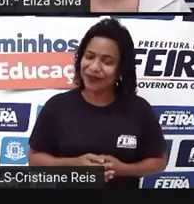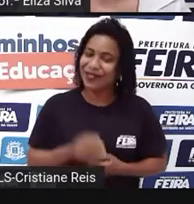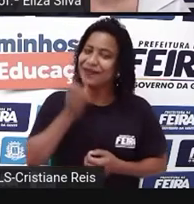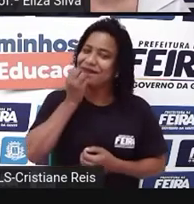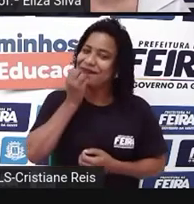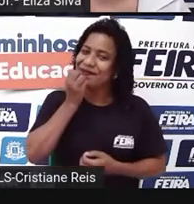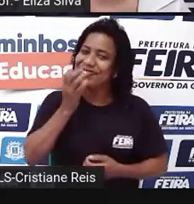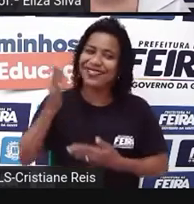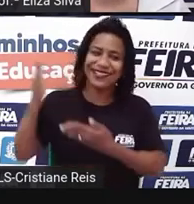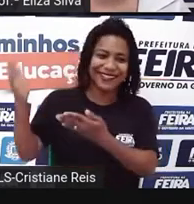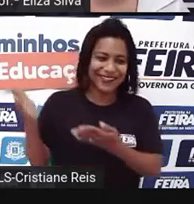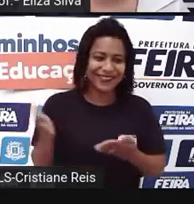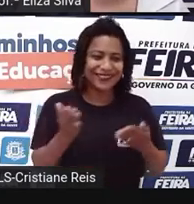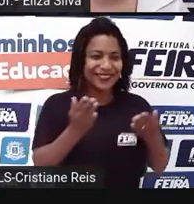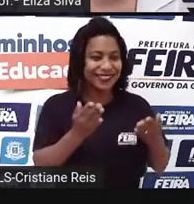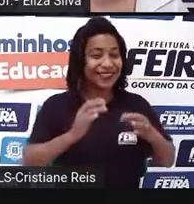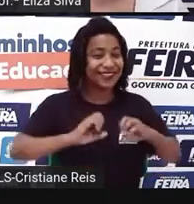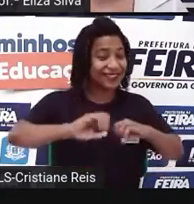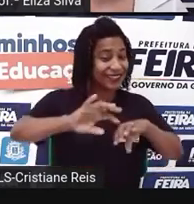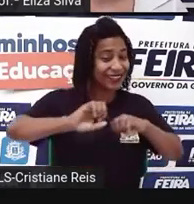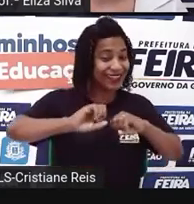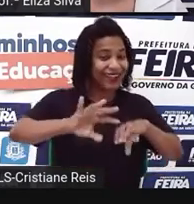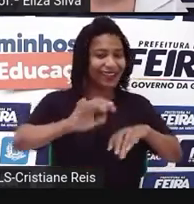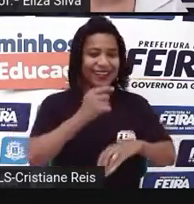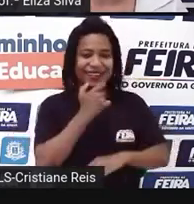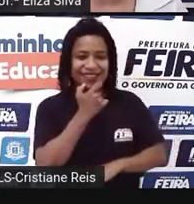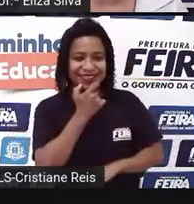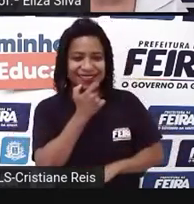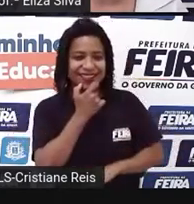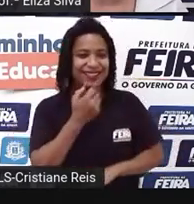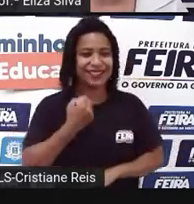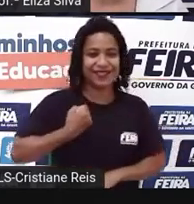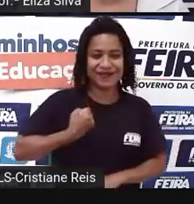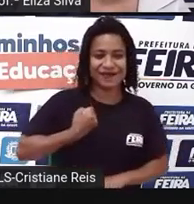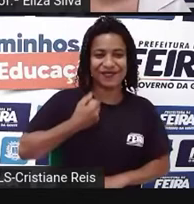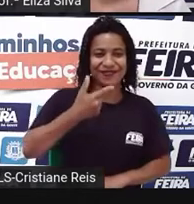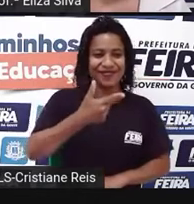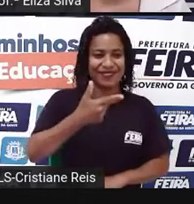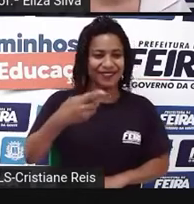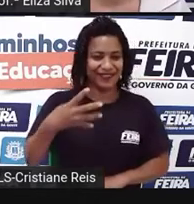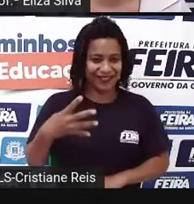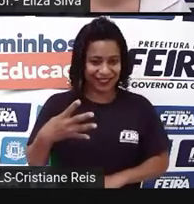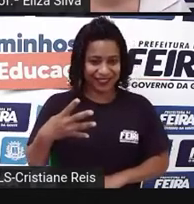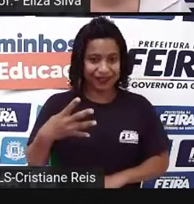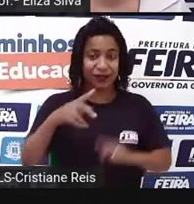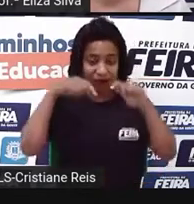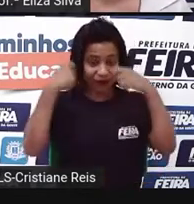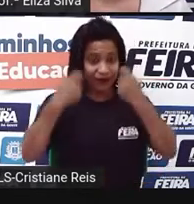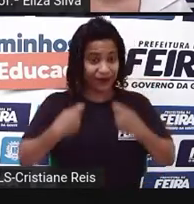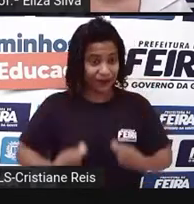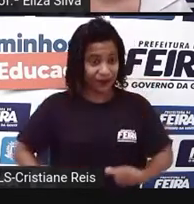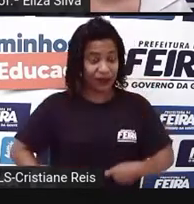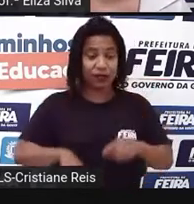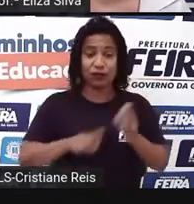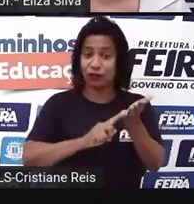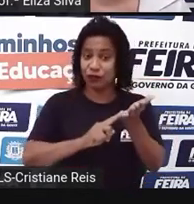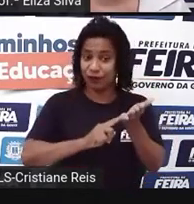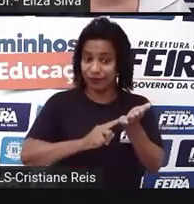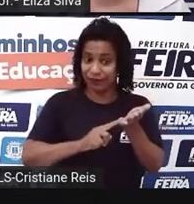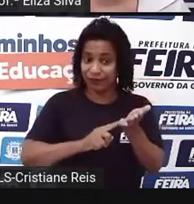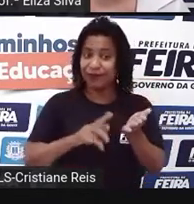Sejam bem-vindos à nossa aula de inglês número 24. Eu sou parda. Tenho